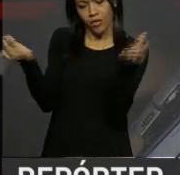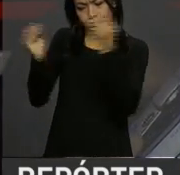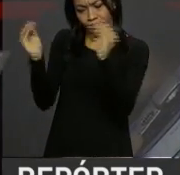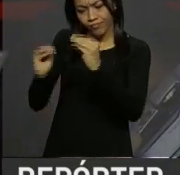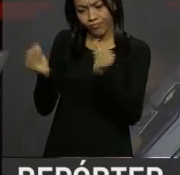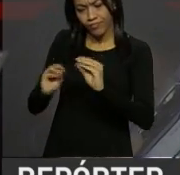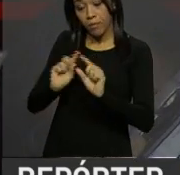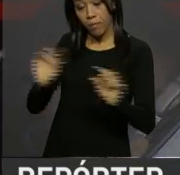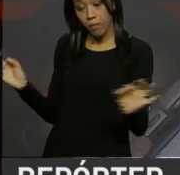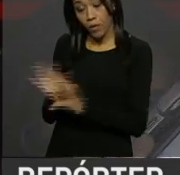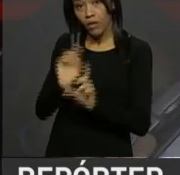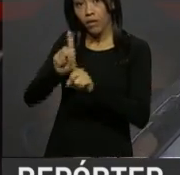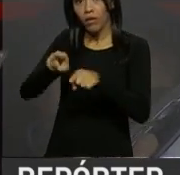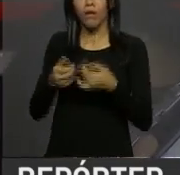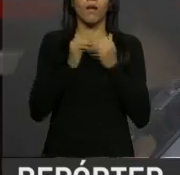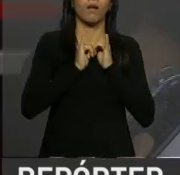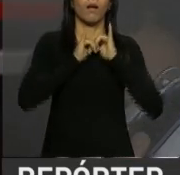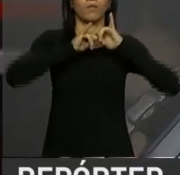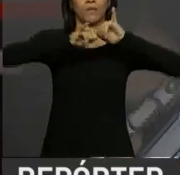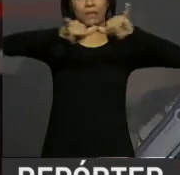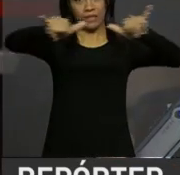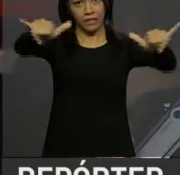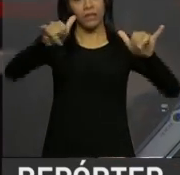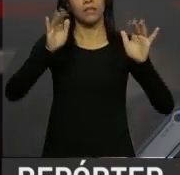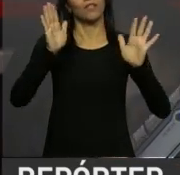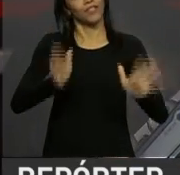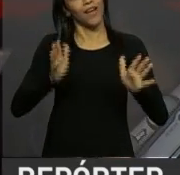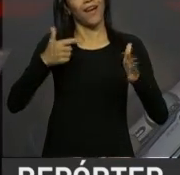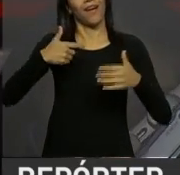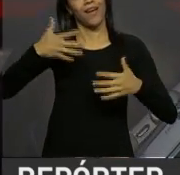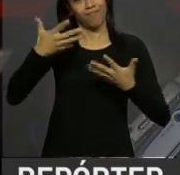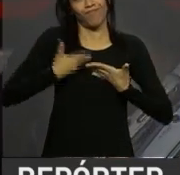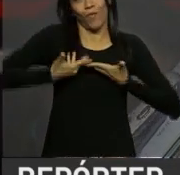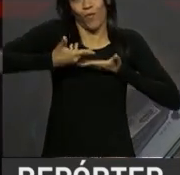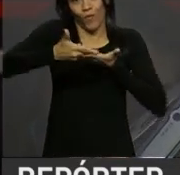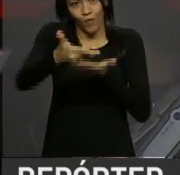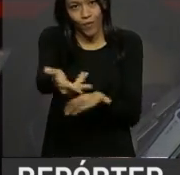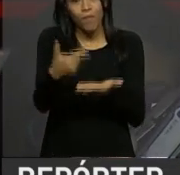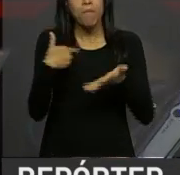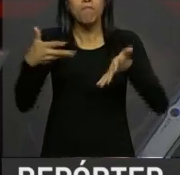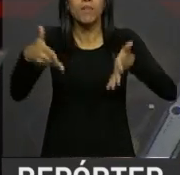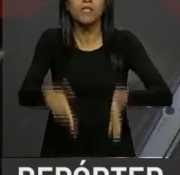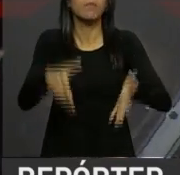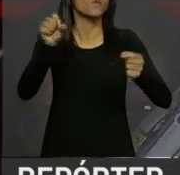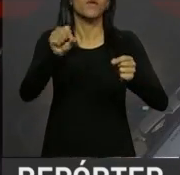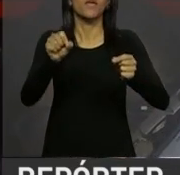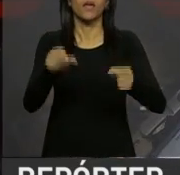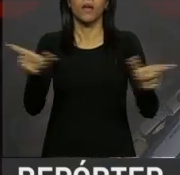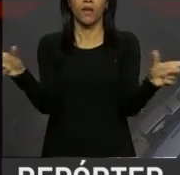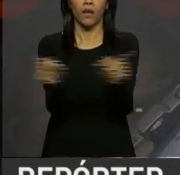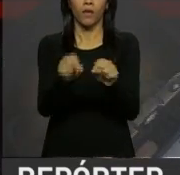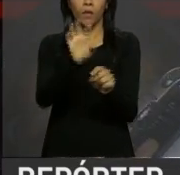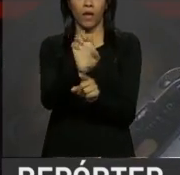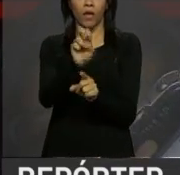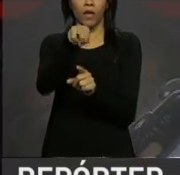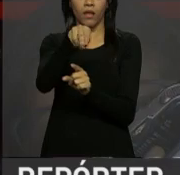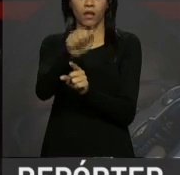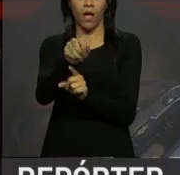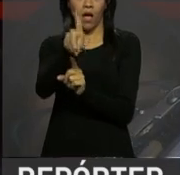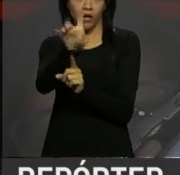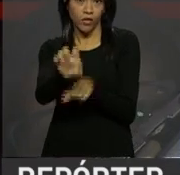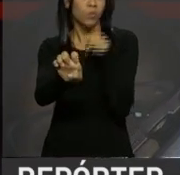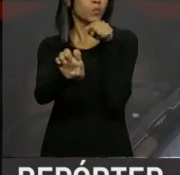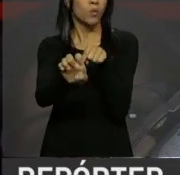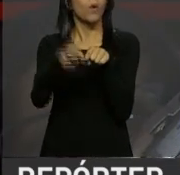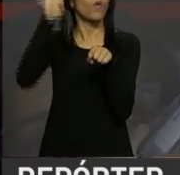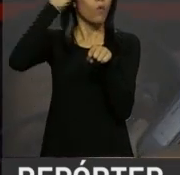anunciados. Eu ouvi também um pouco deles, recebi o convite para participar do Enase, um evento que eles realizam, que vai ser na